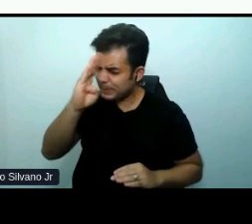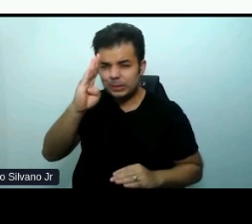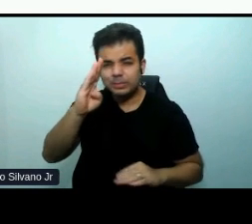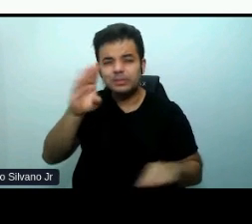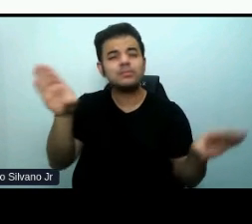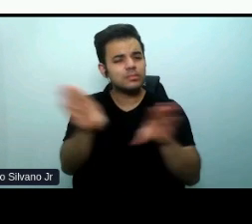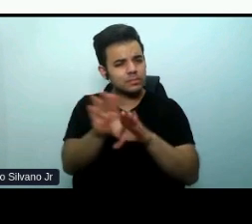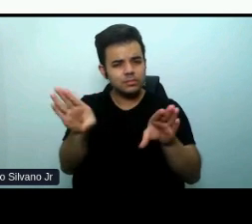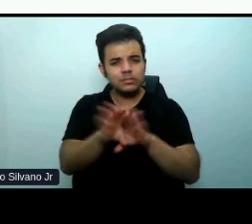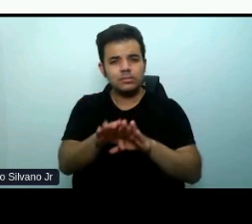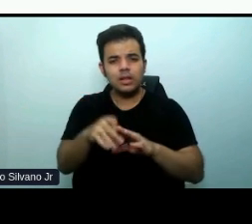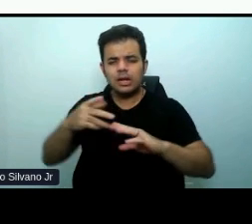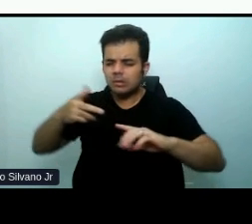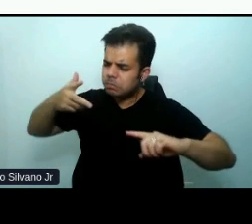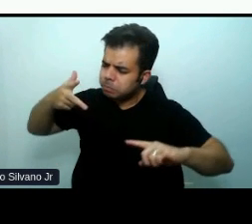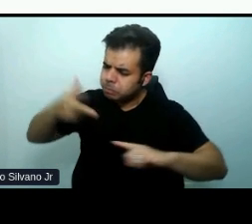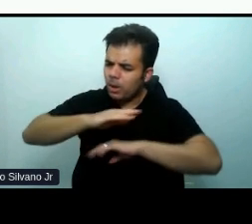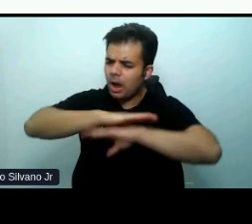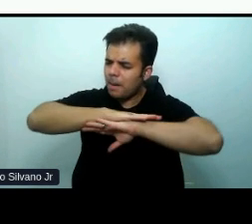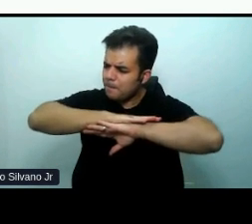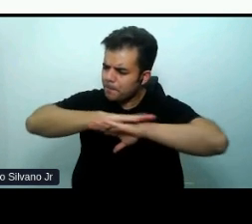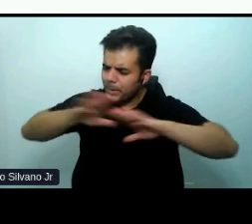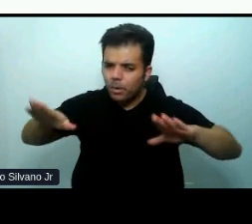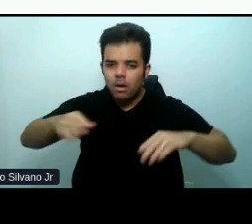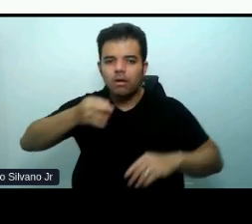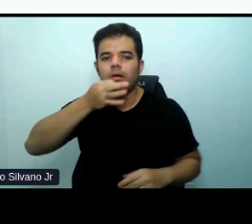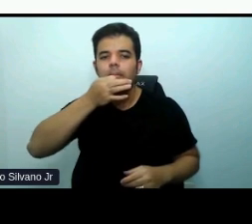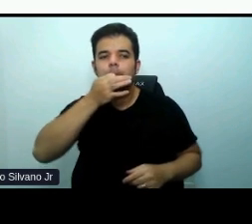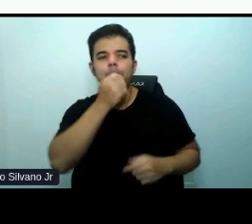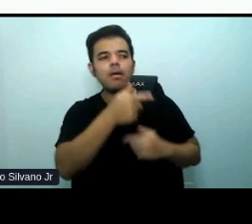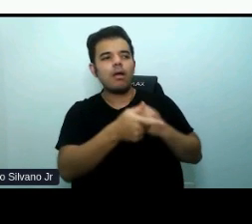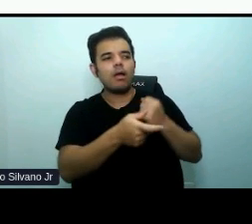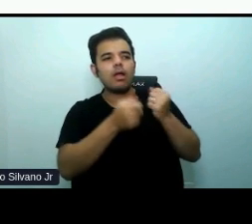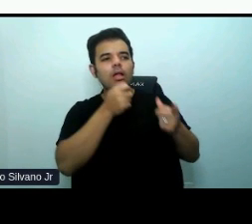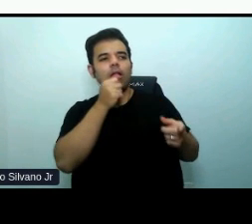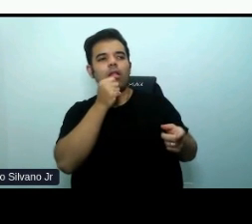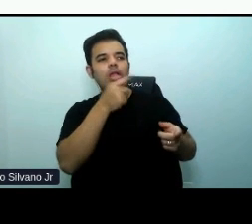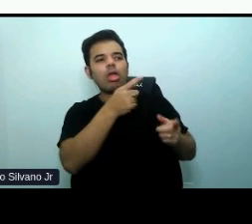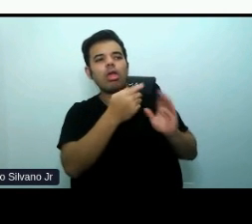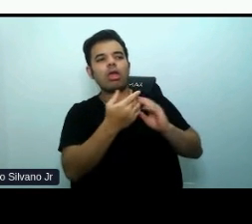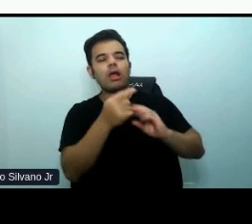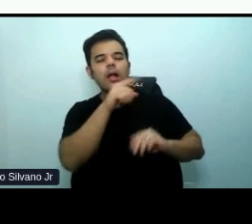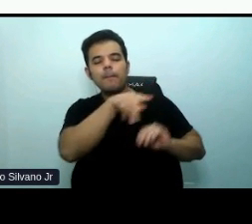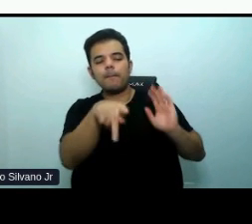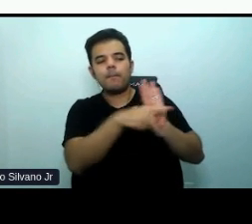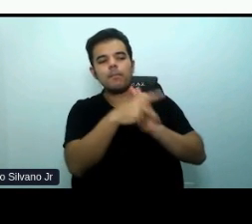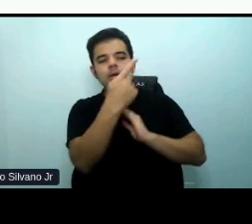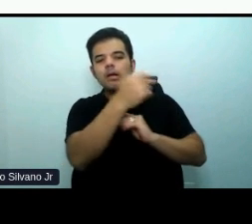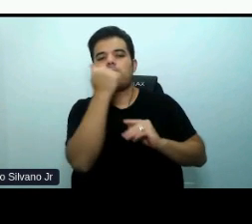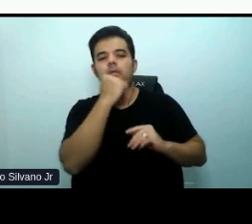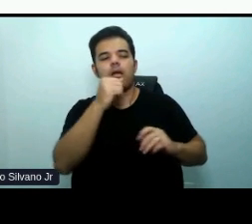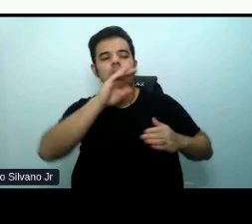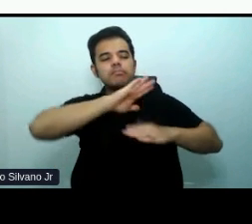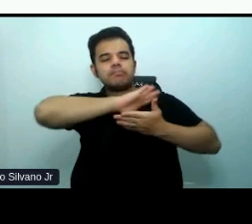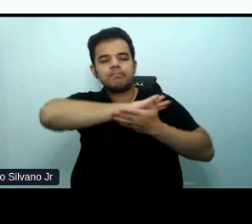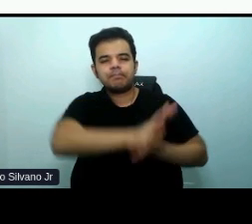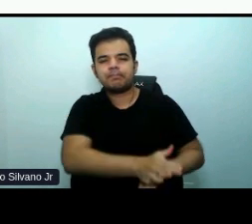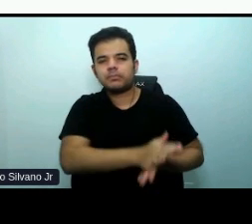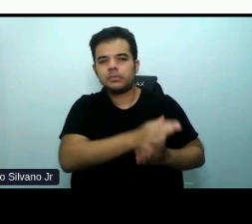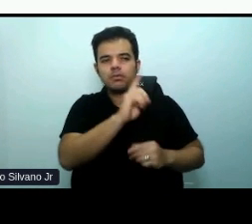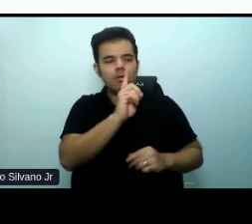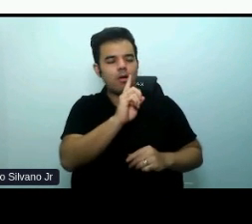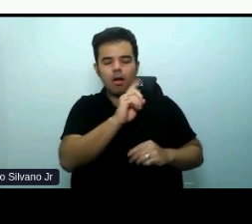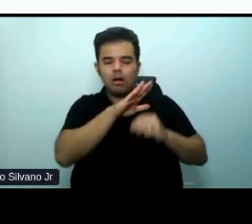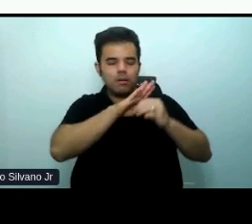cortar aí, interferir em comentários que difamem, de certa forma, a imagem dessas mulheres. Não permita que